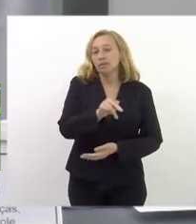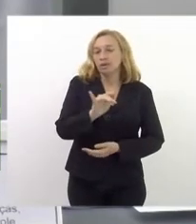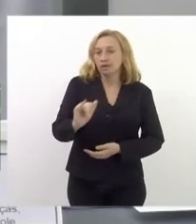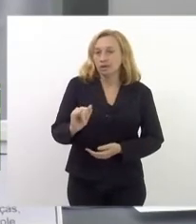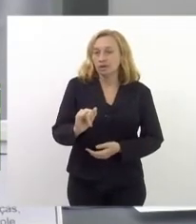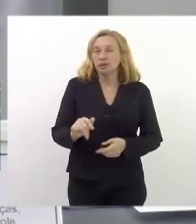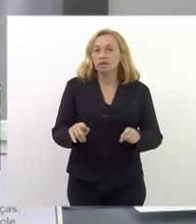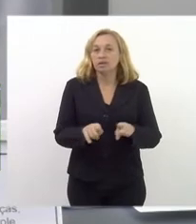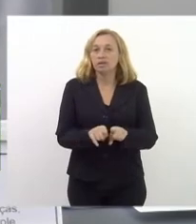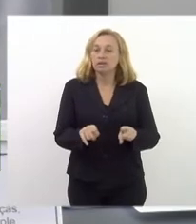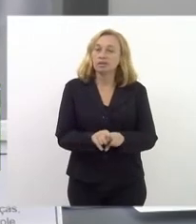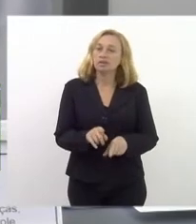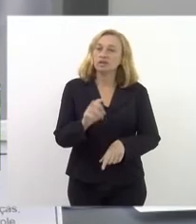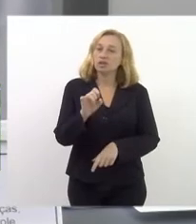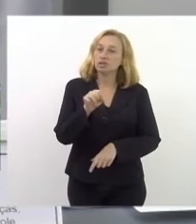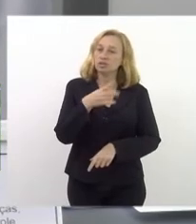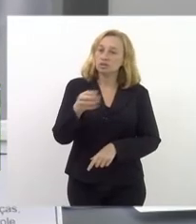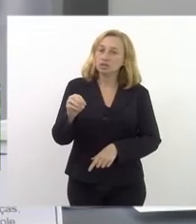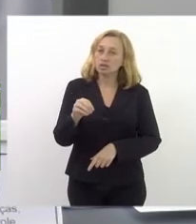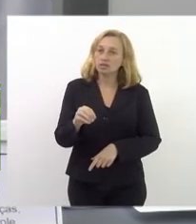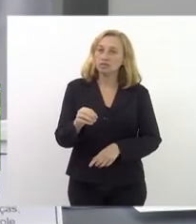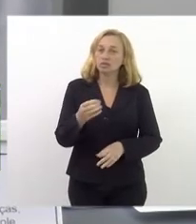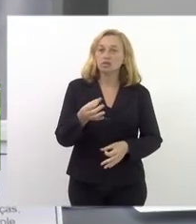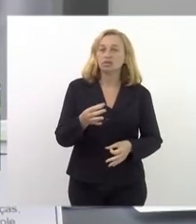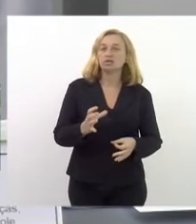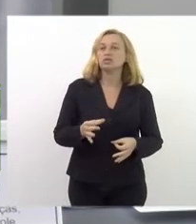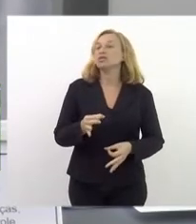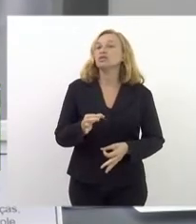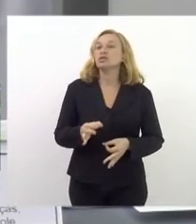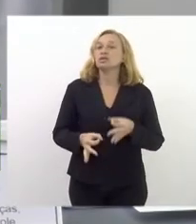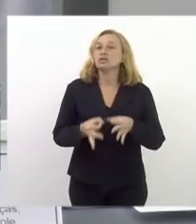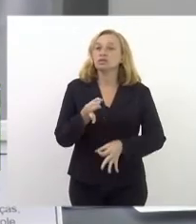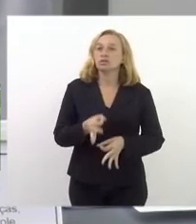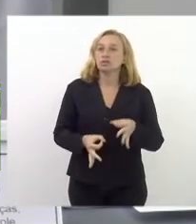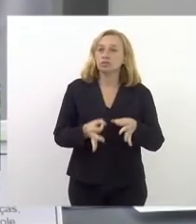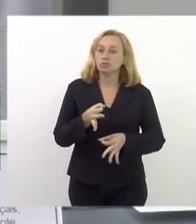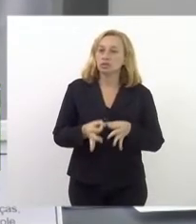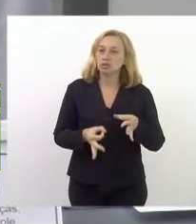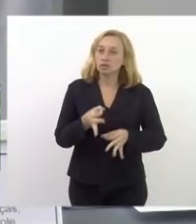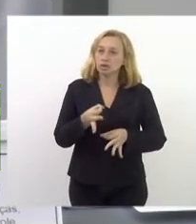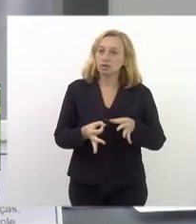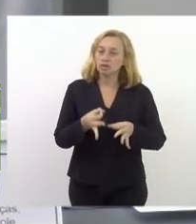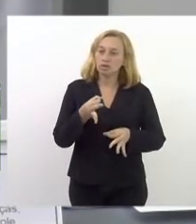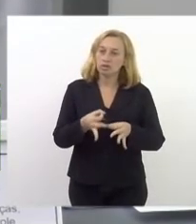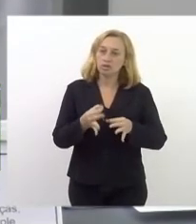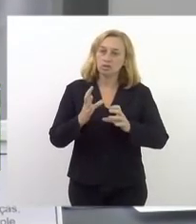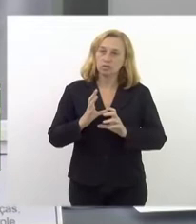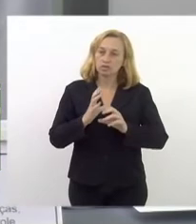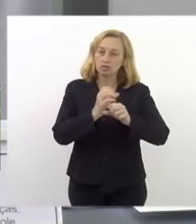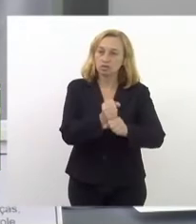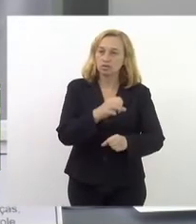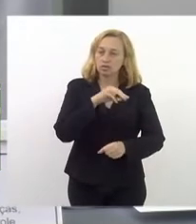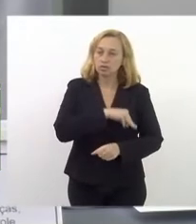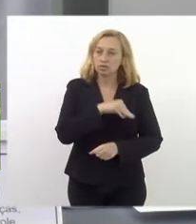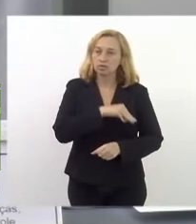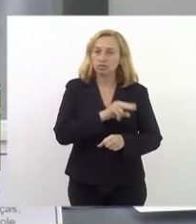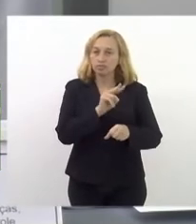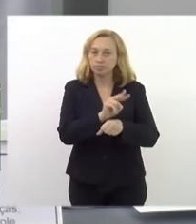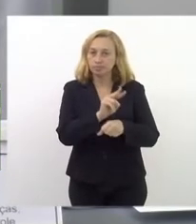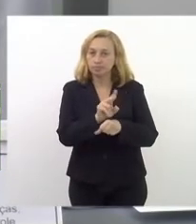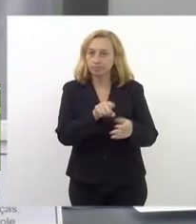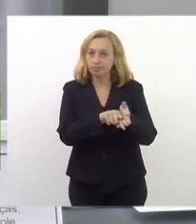das deduções, o Tribunal de Contas criando uma estrutura também de supervisão e